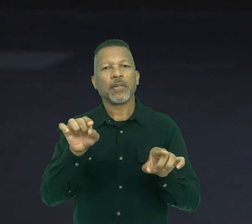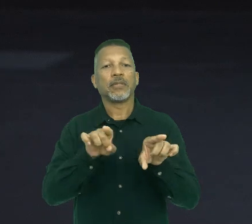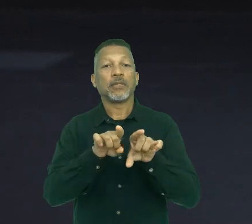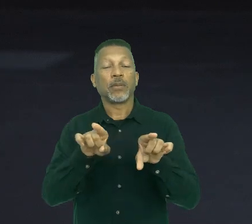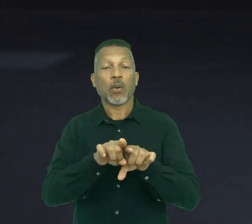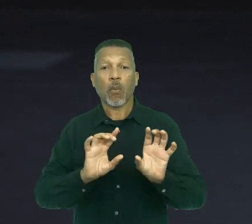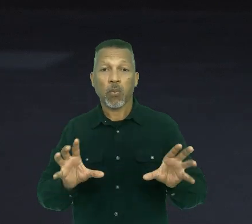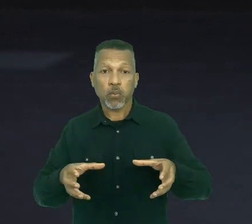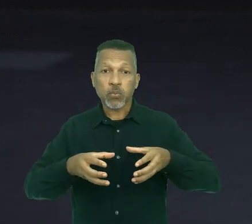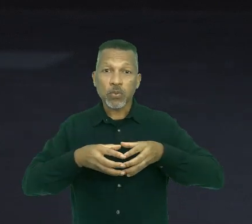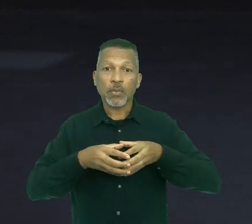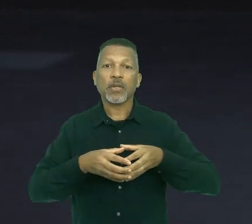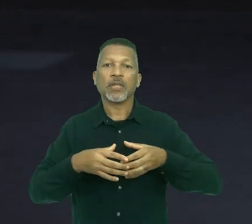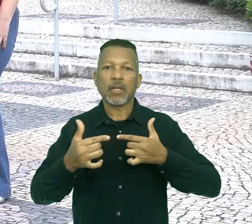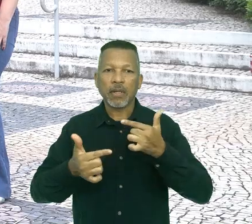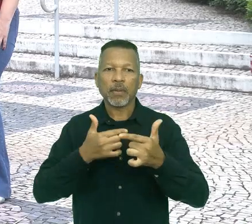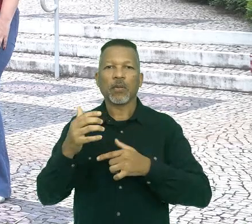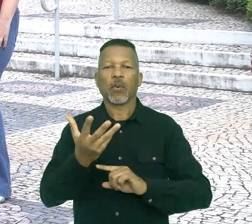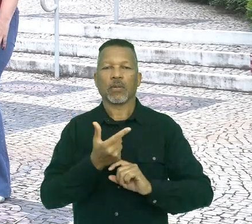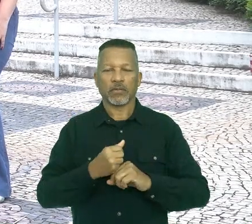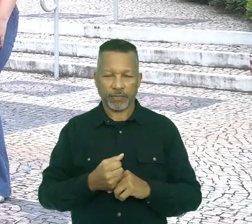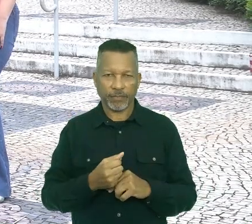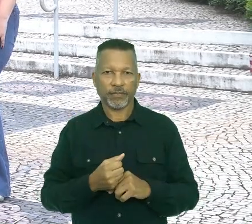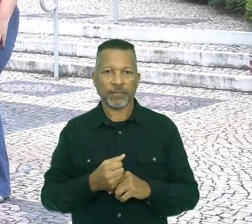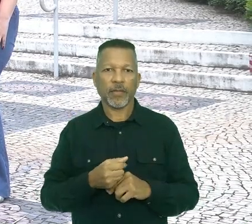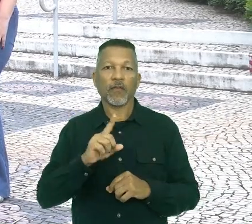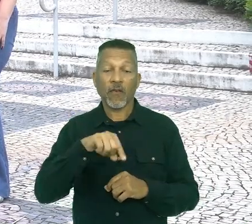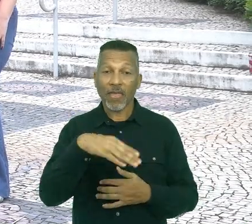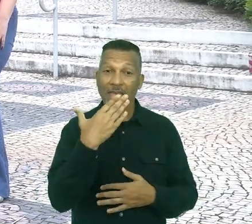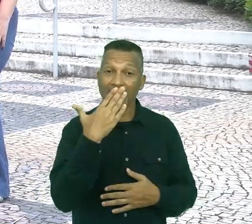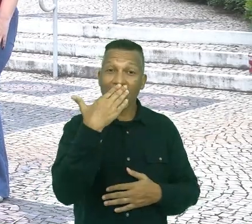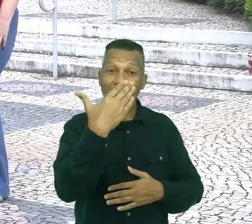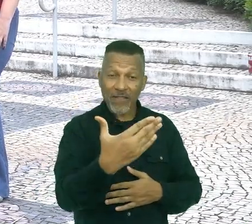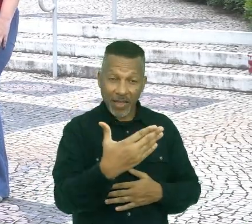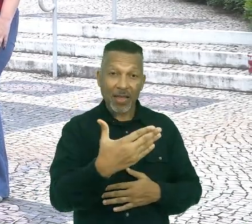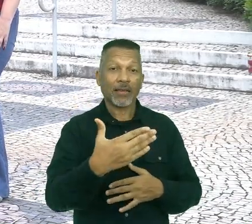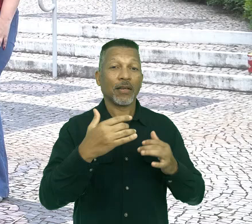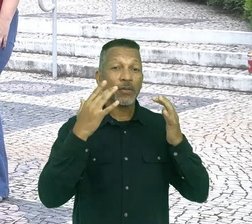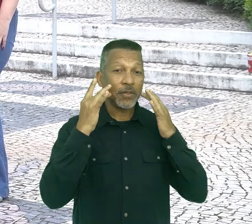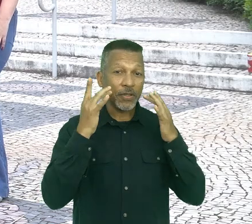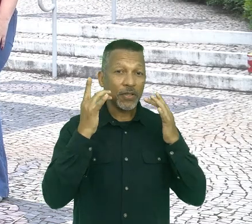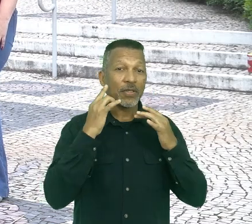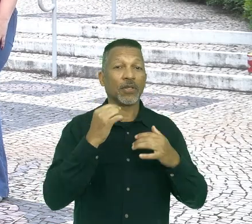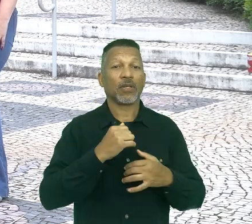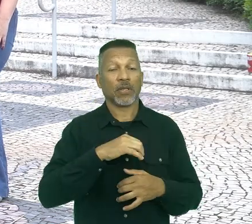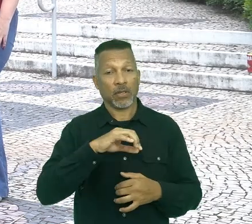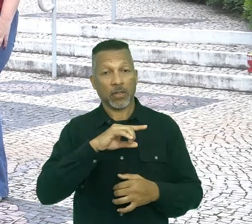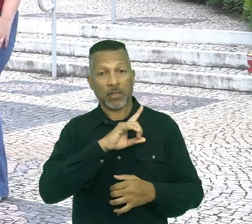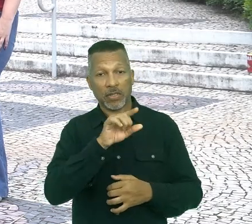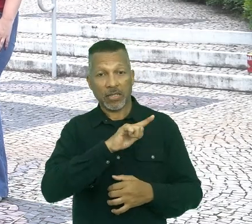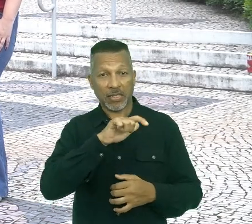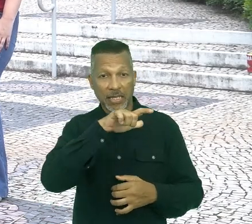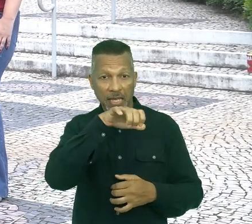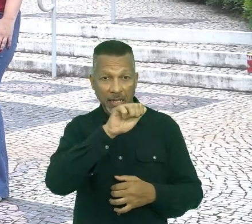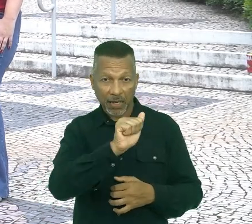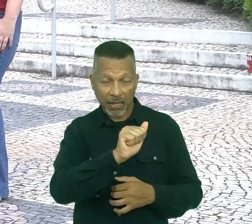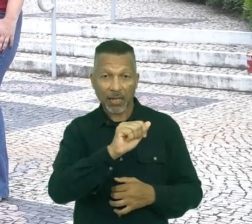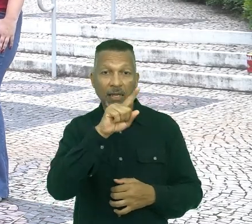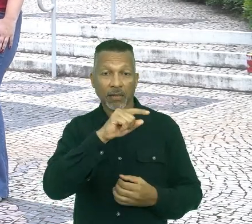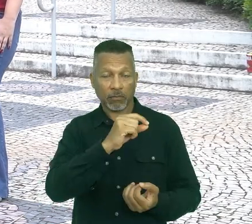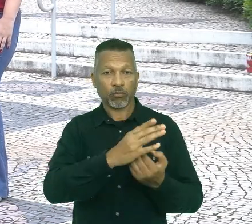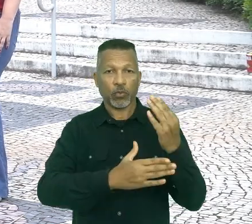corporação que trabalha com arte. Foi em frente ao Teatro Zélia Holguín, inaugurado em 94,